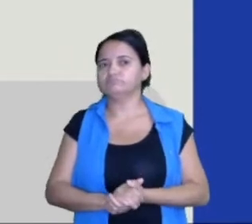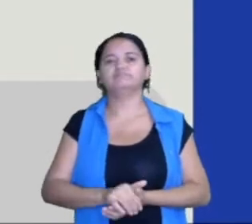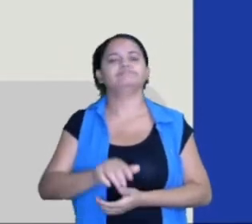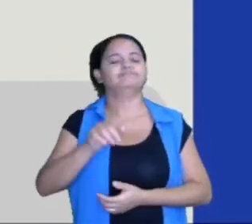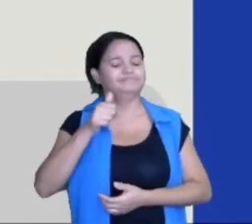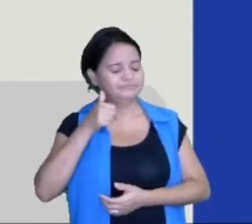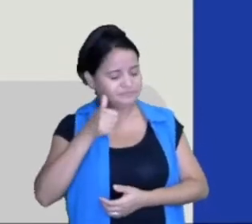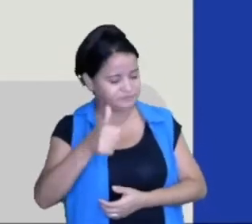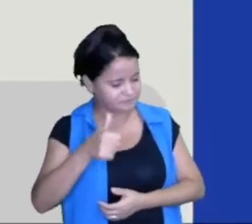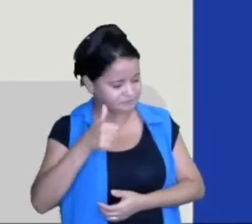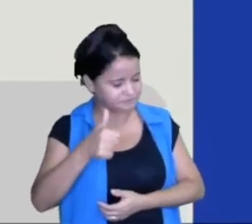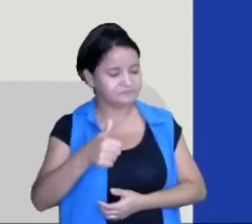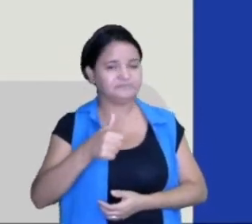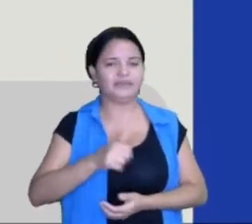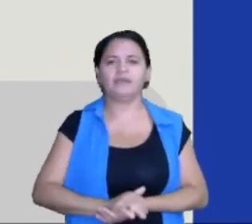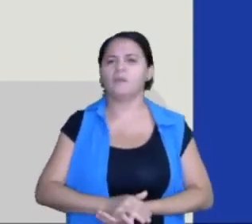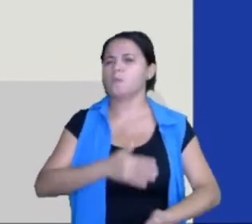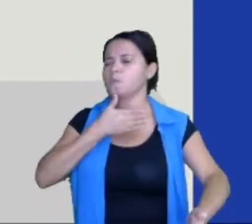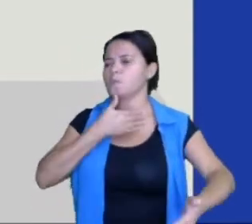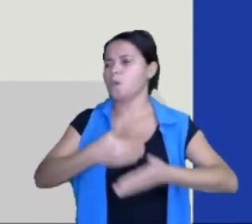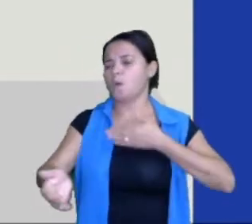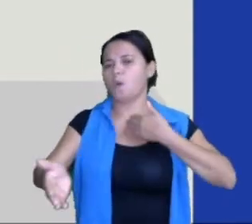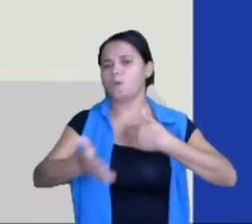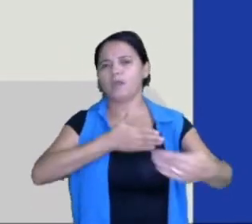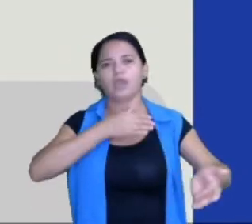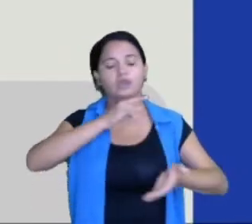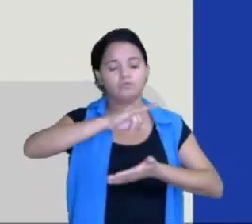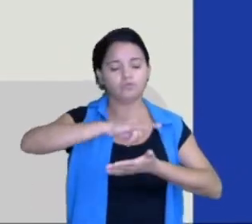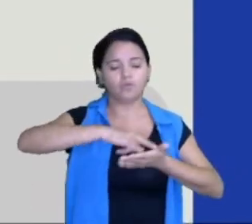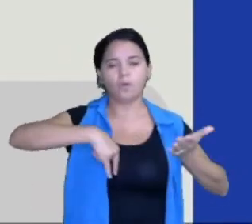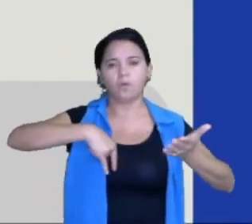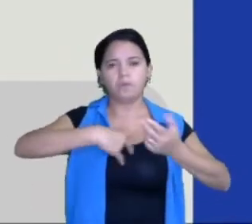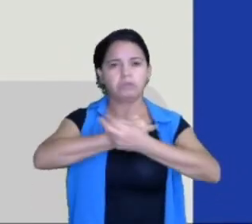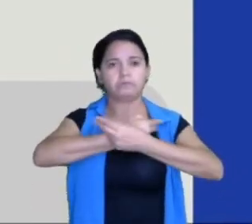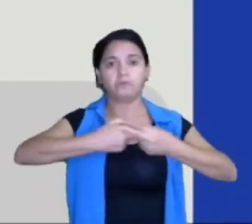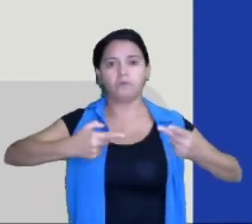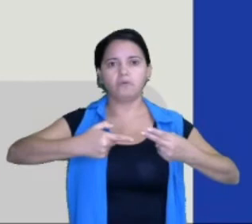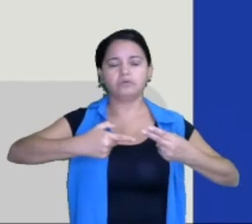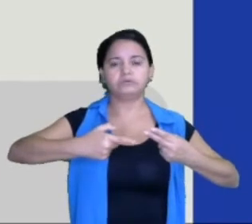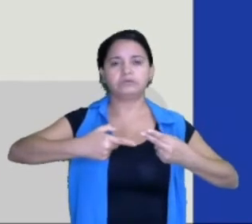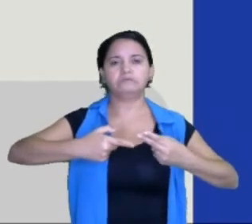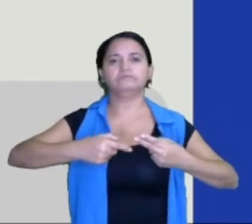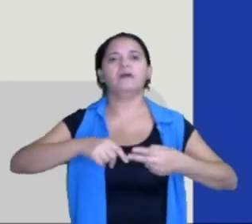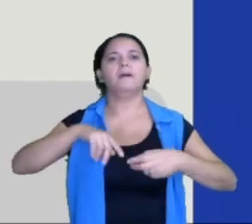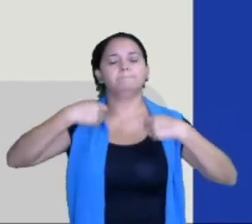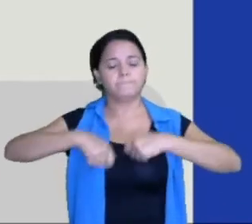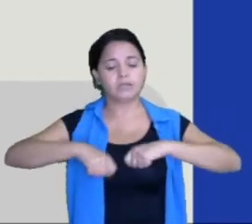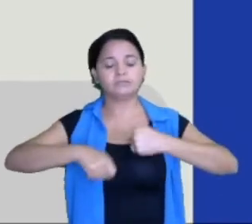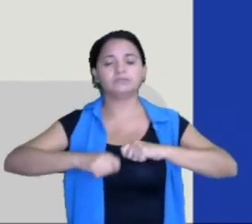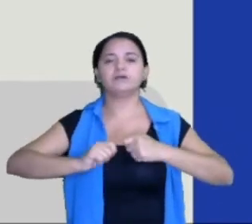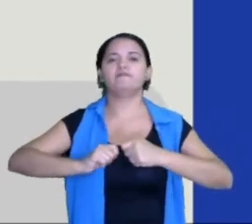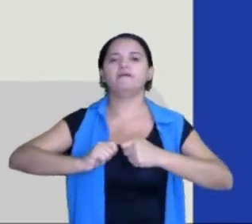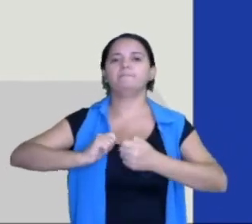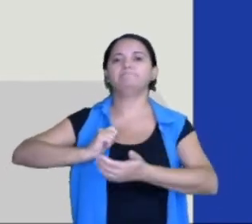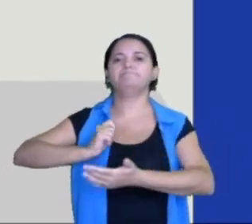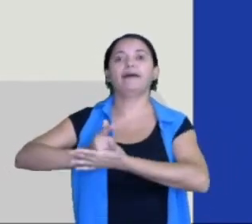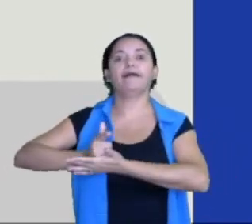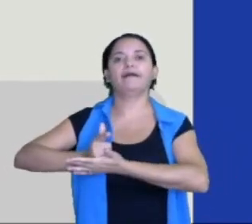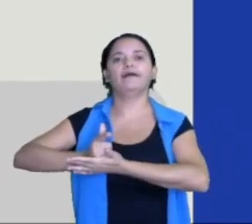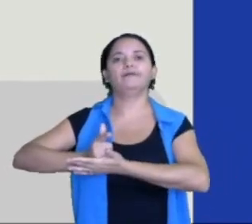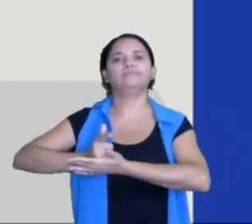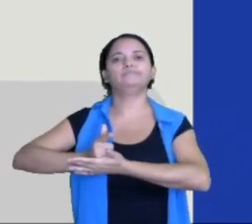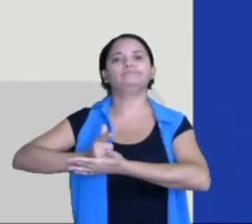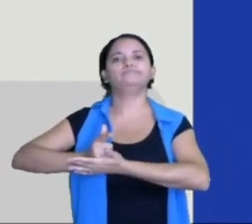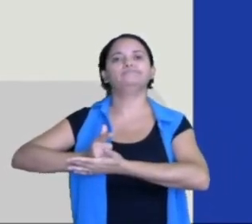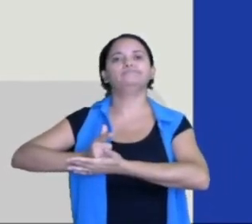Muito bem, qualquer documento que circulasse naquela época teria que cobrar uma taxa. Era